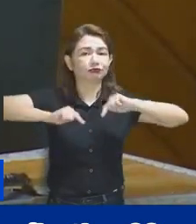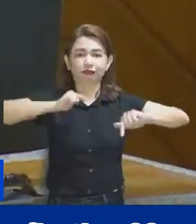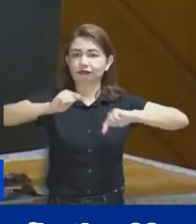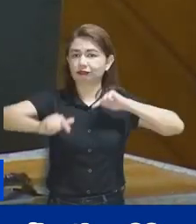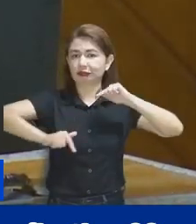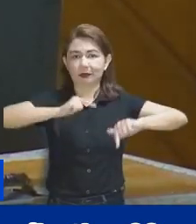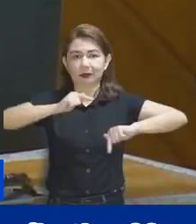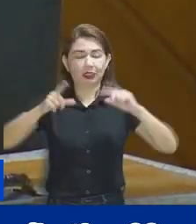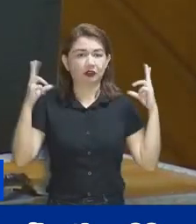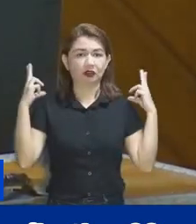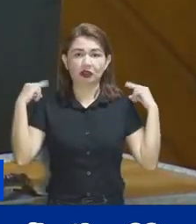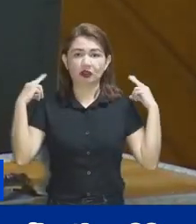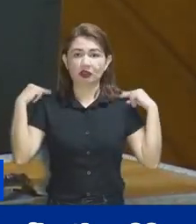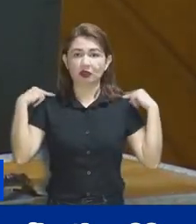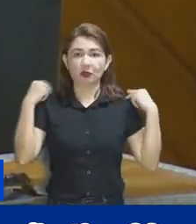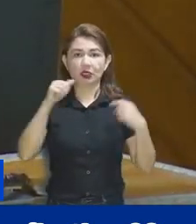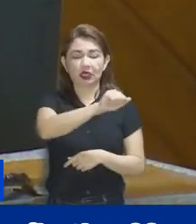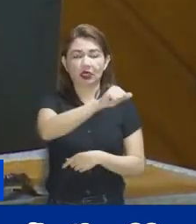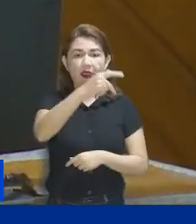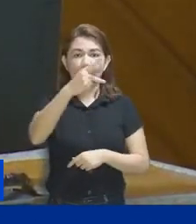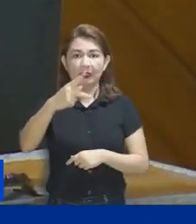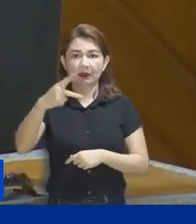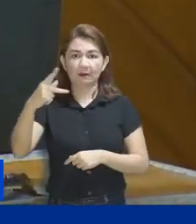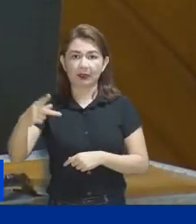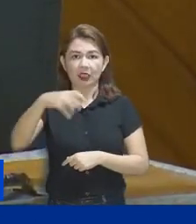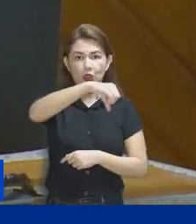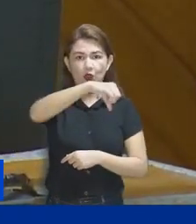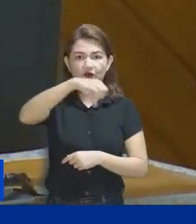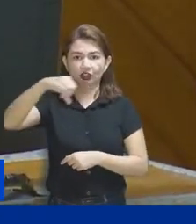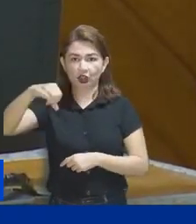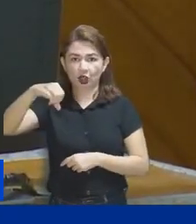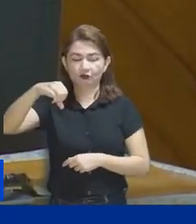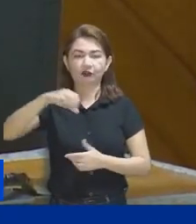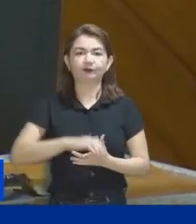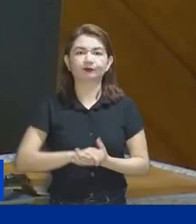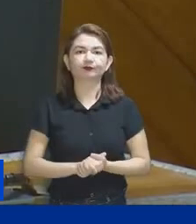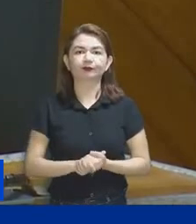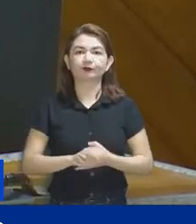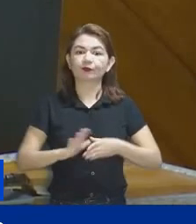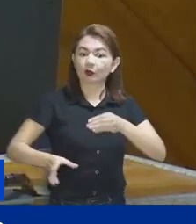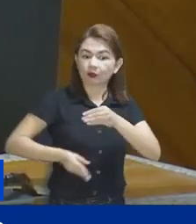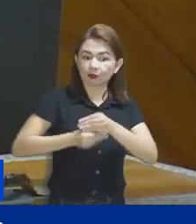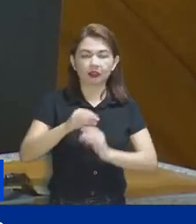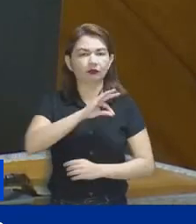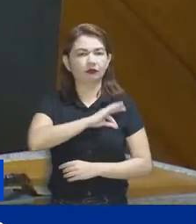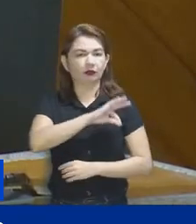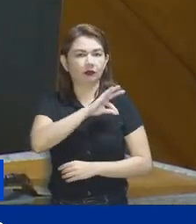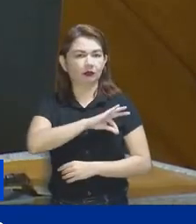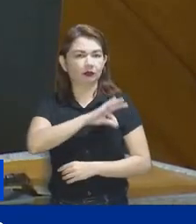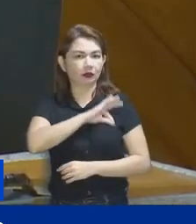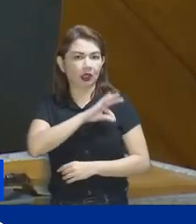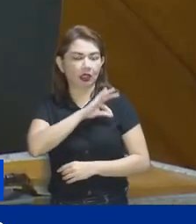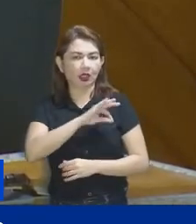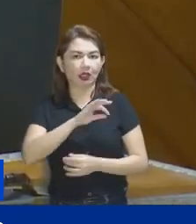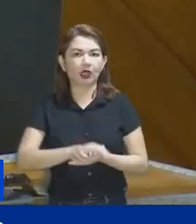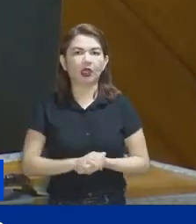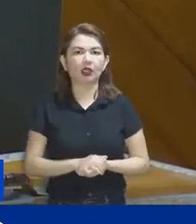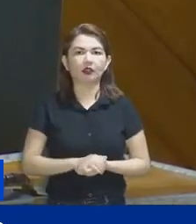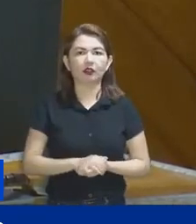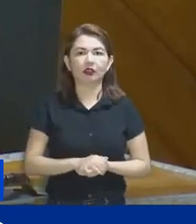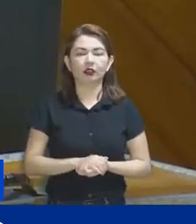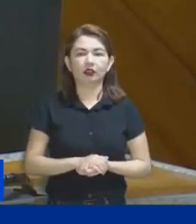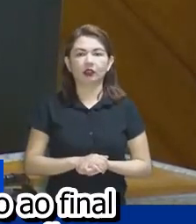como motorista do aplicativo 99, complementando sua renda em dia diverso do trabalho